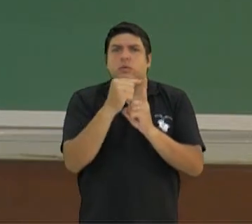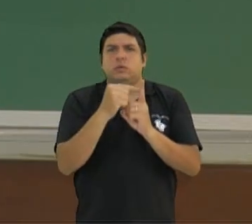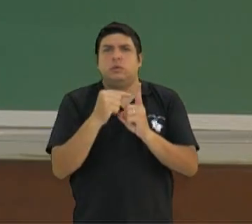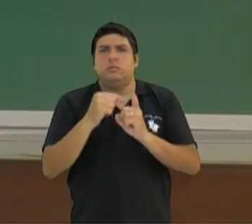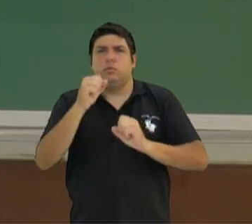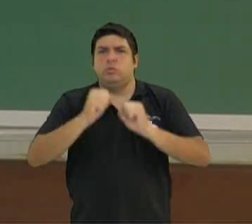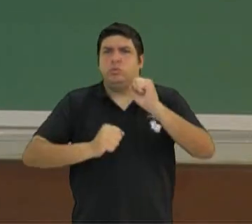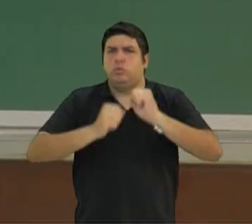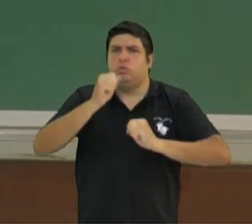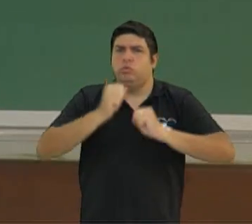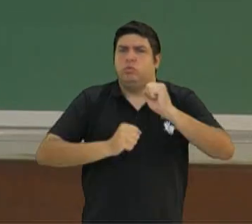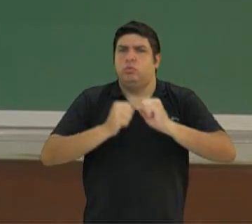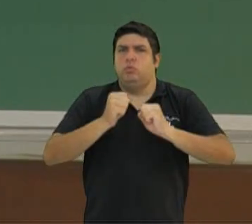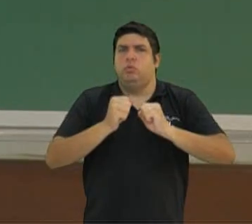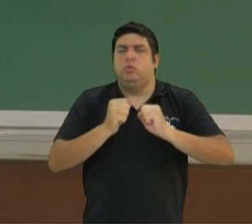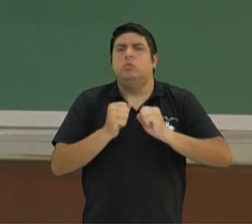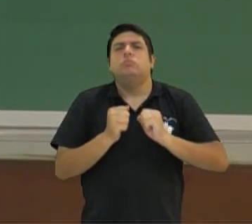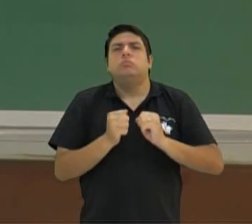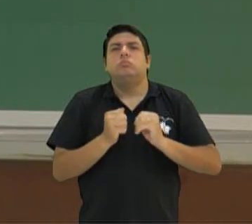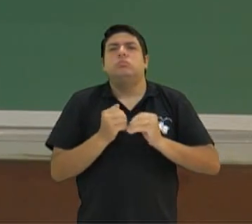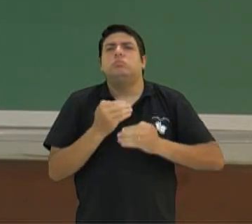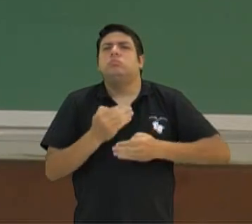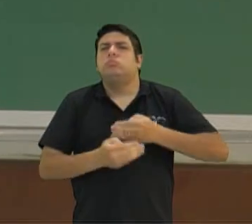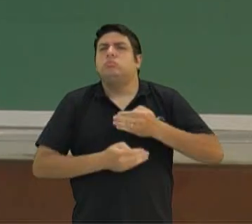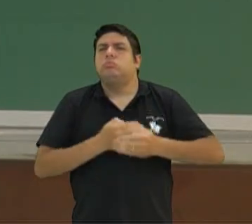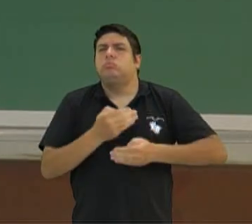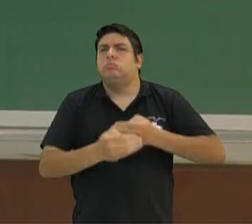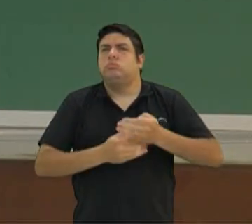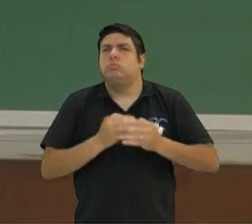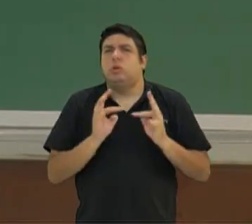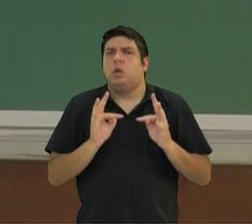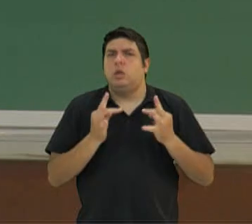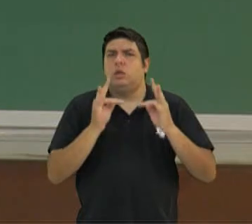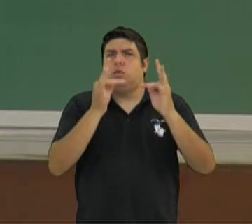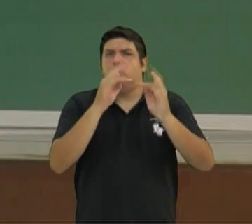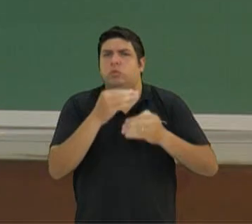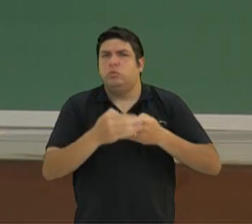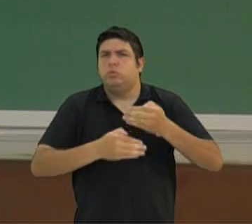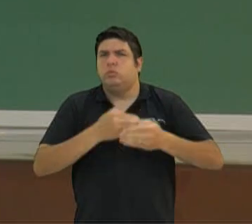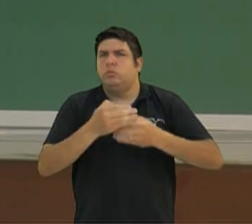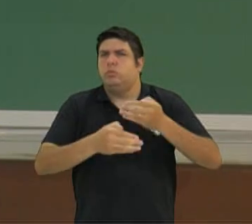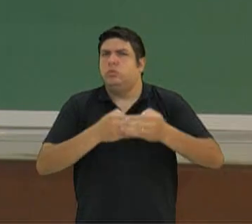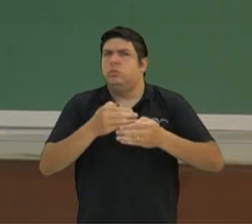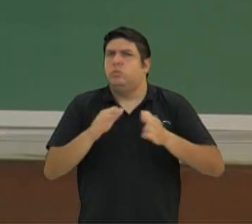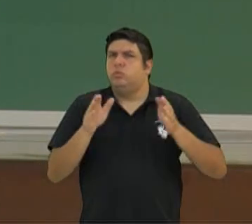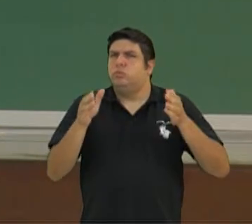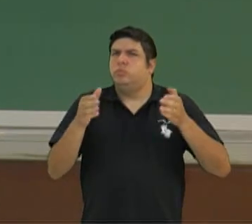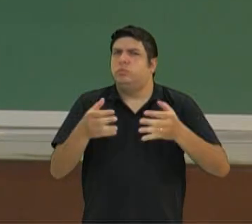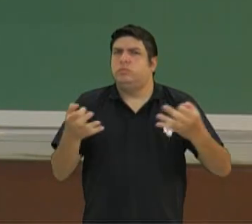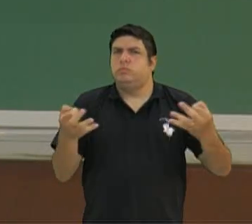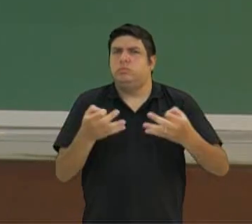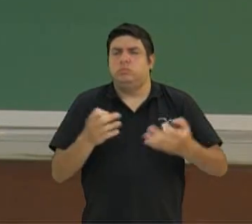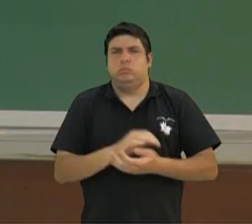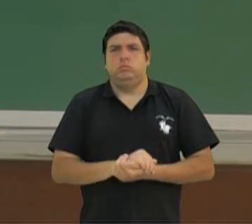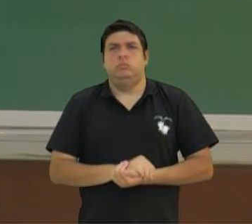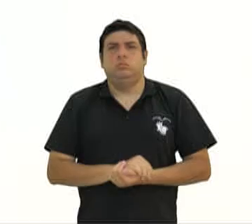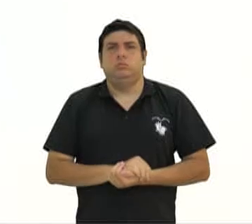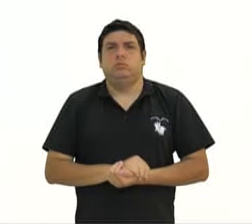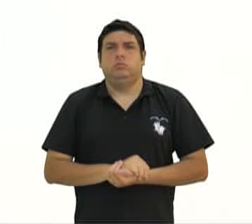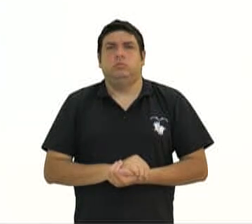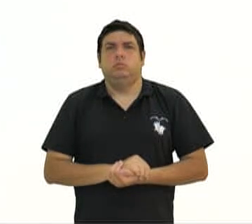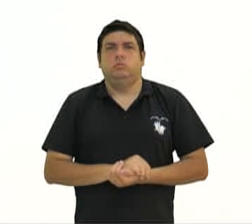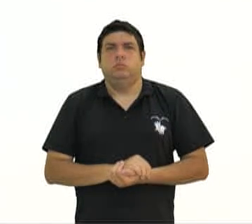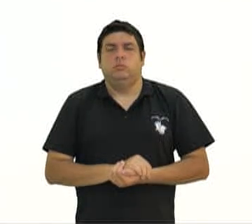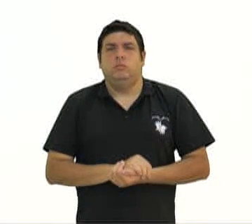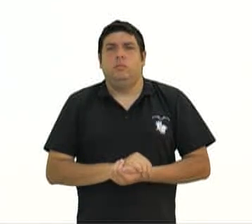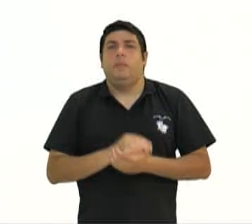com o desenvolvimento da tecnologia, também vão se aperfeiçoando. O processo, então, continuando ali, entendendo um